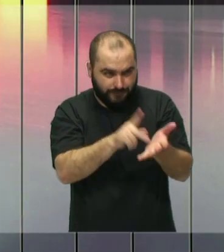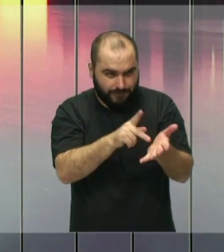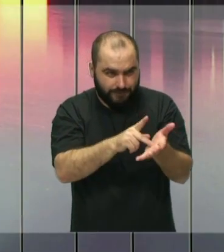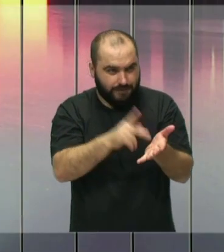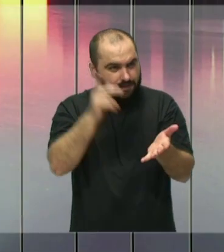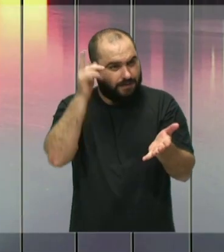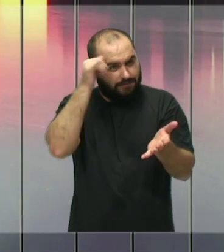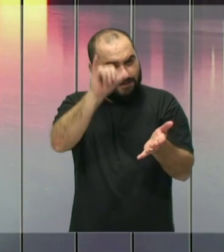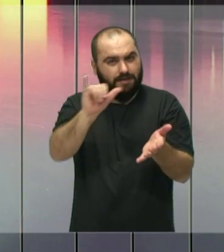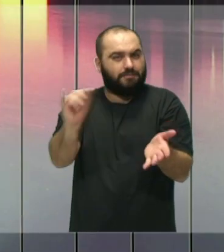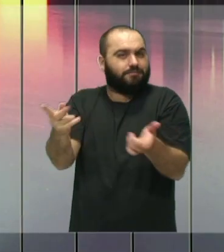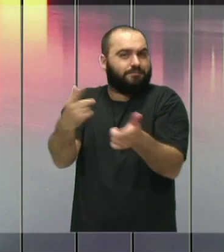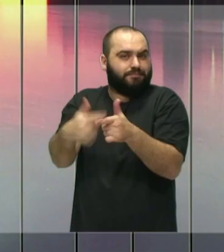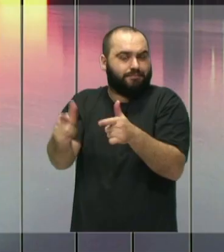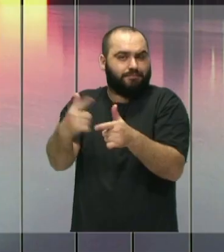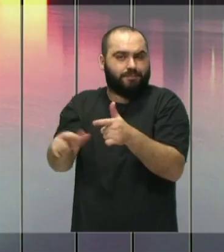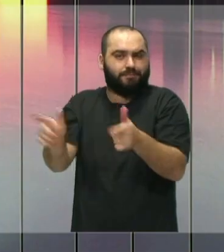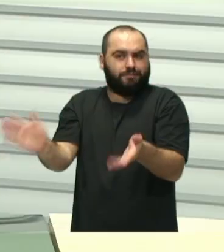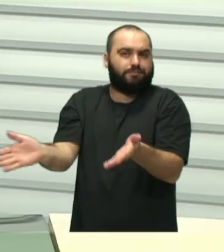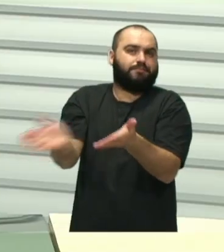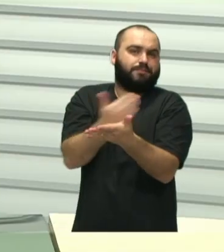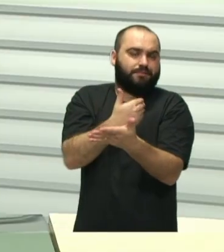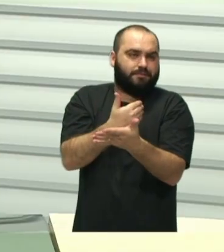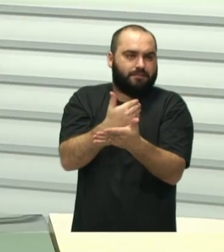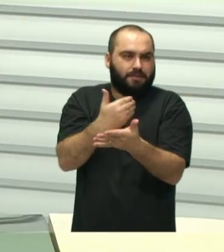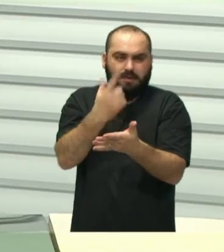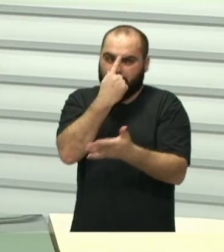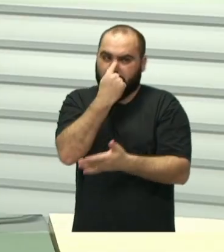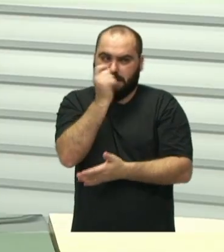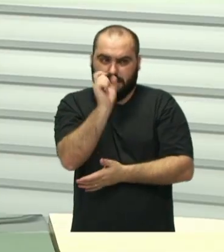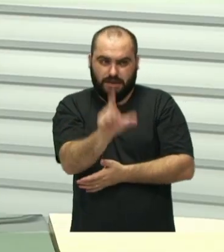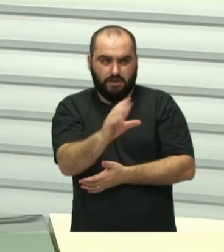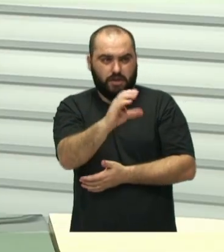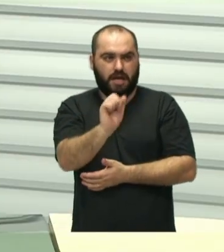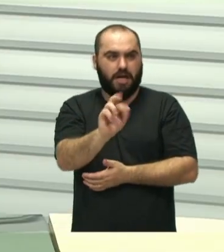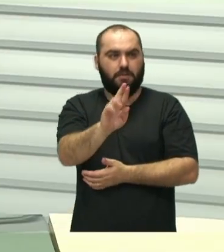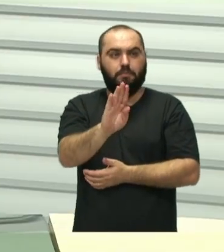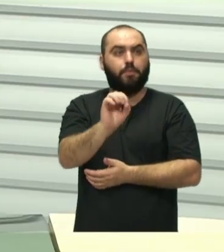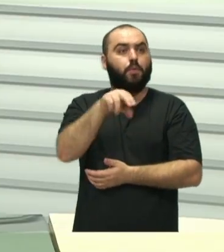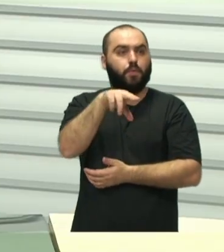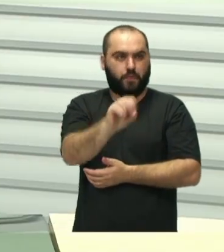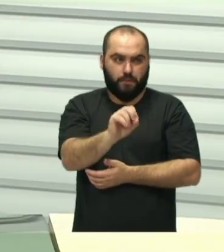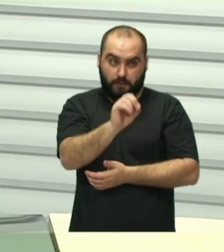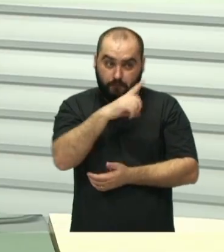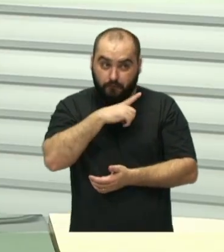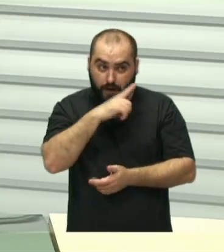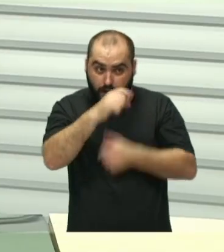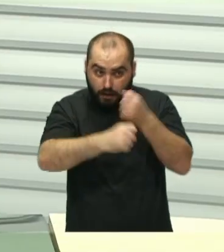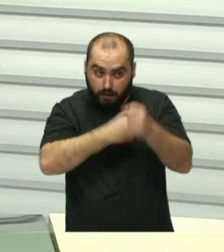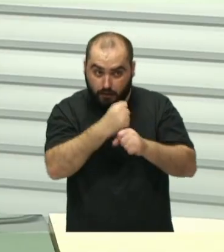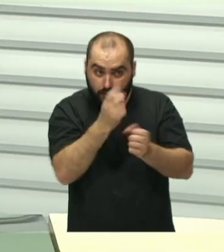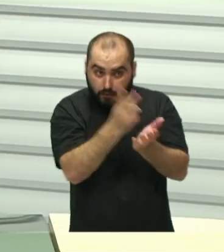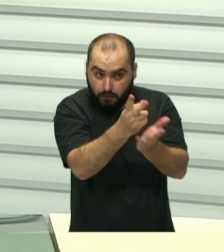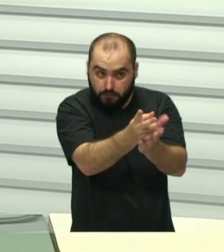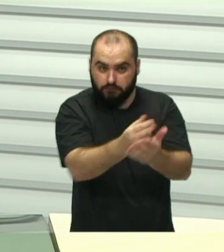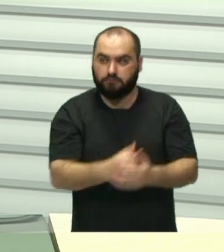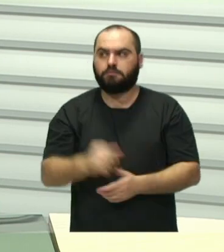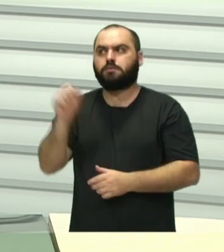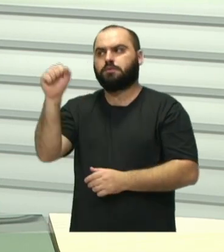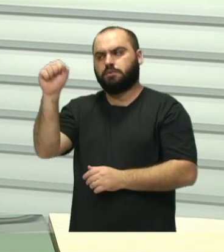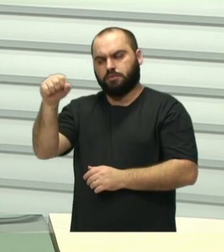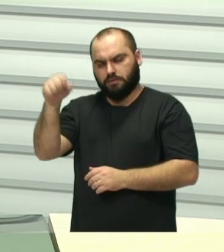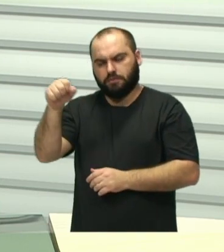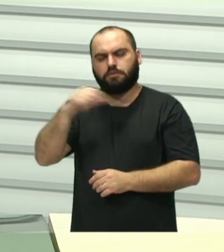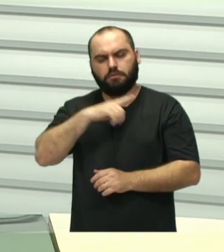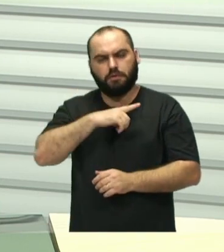carbono emitido pelo legislativo são ações que também devem ter continuidade Presidente sim Juruá a nós estamos aqui deslocamos